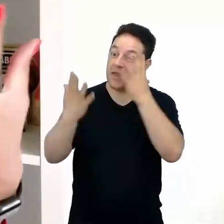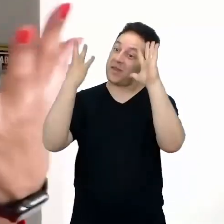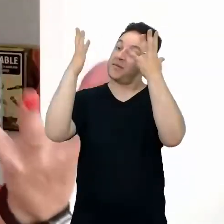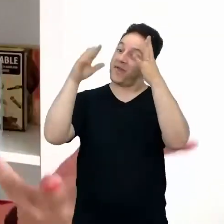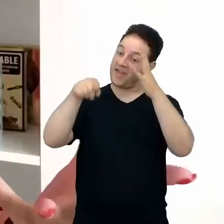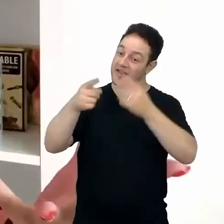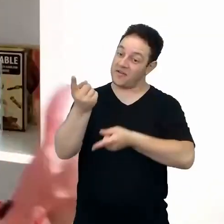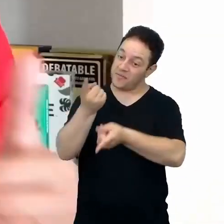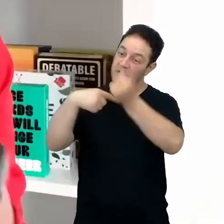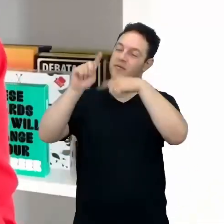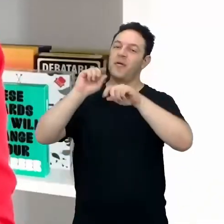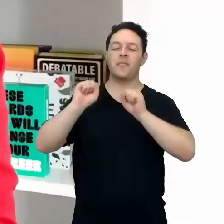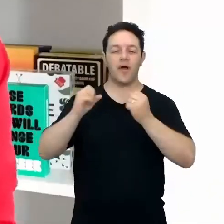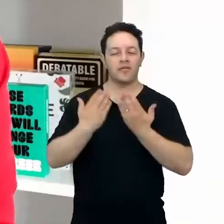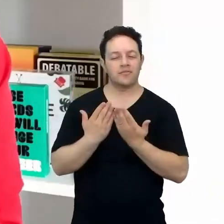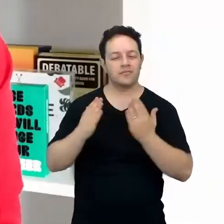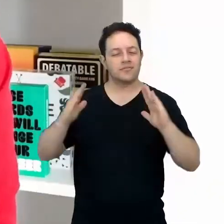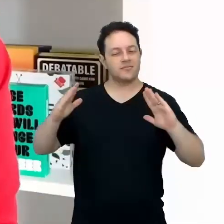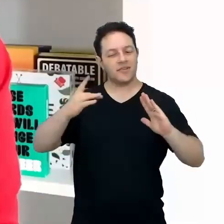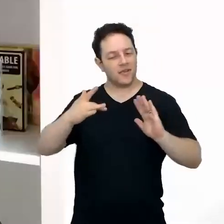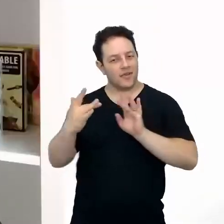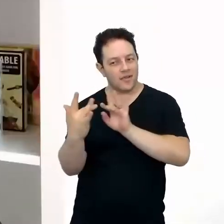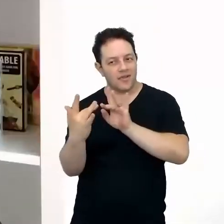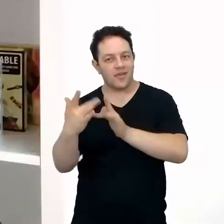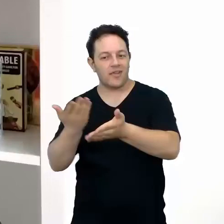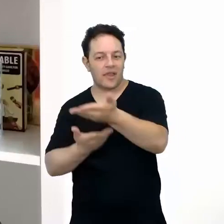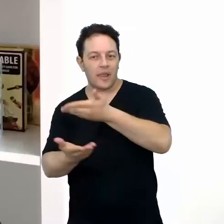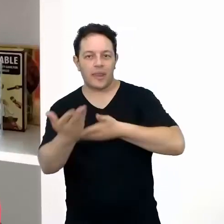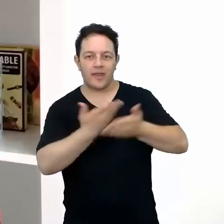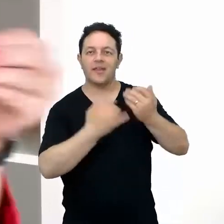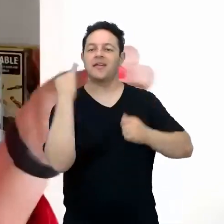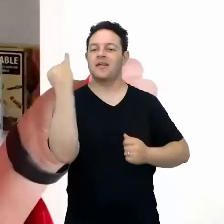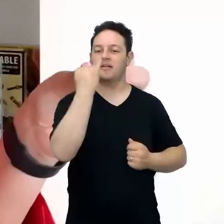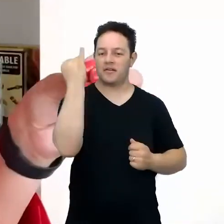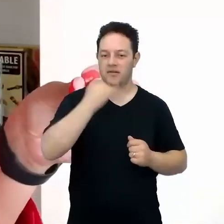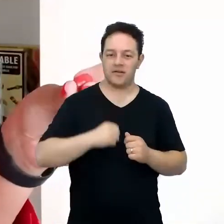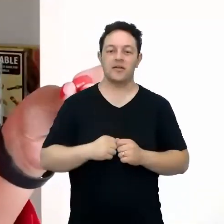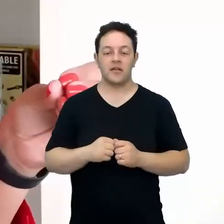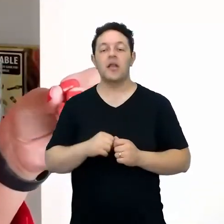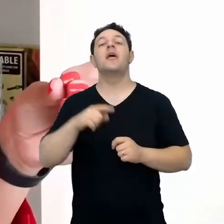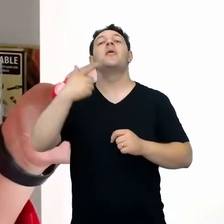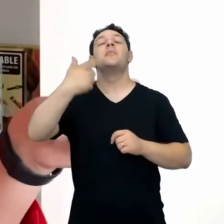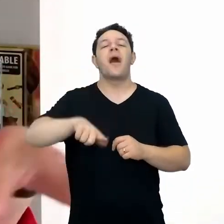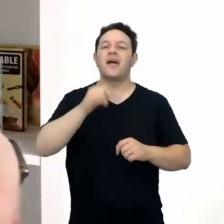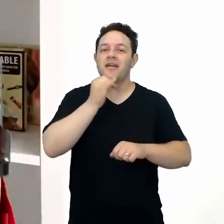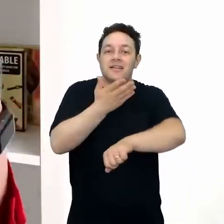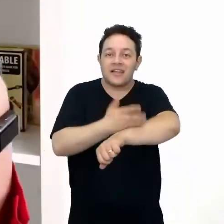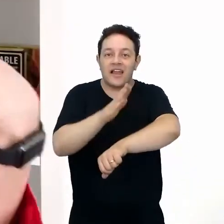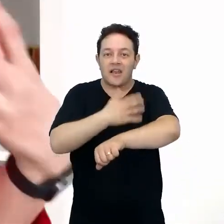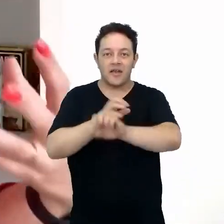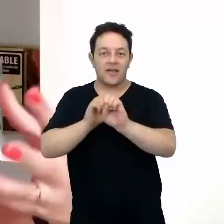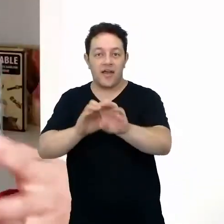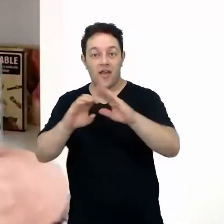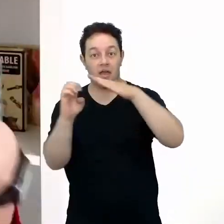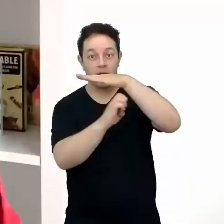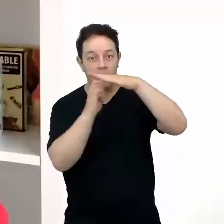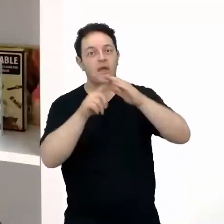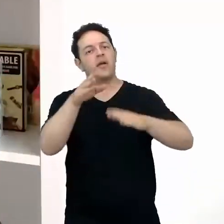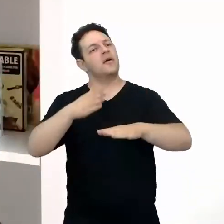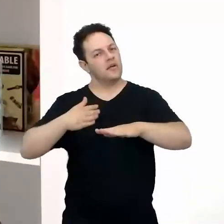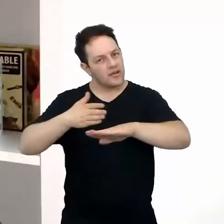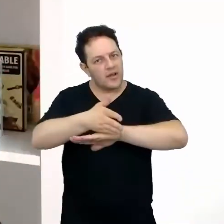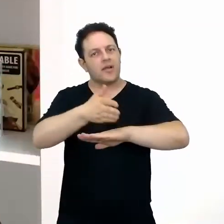pessoa disponível e aberta, porque isso vai te ajudar. Segunda dica, participe dos treinamentos que a empresa fornece, esteja